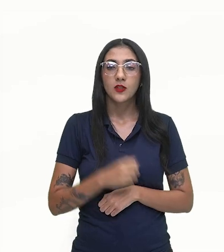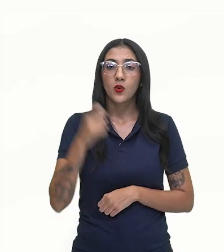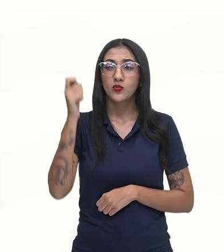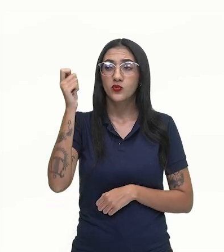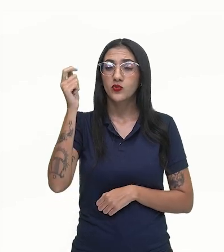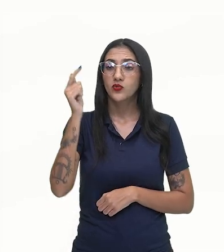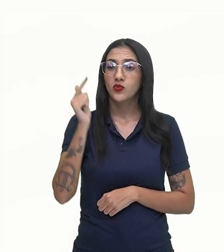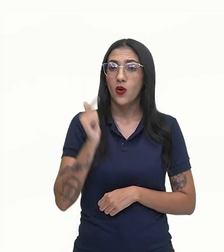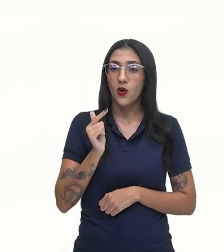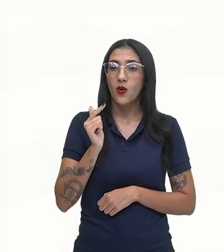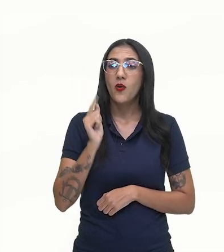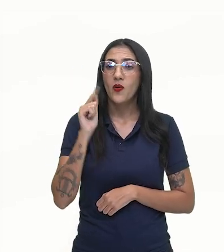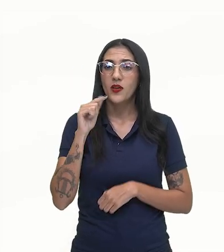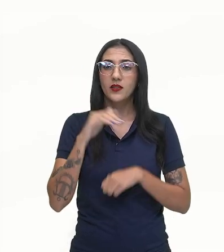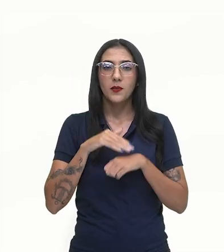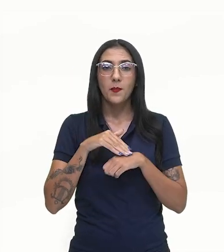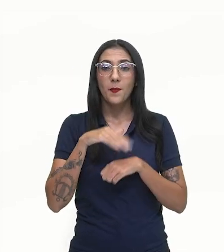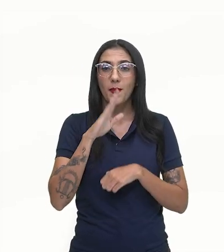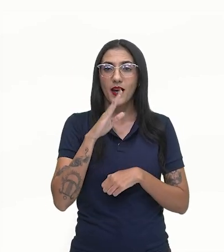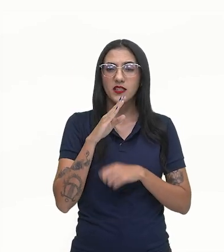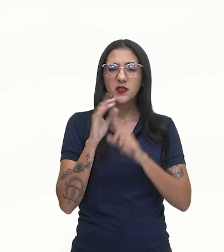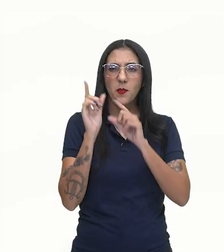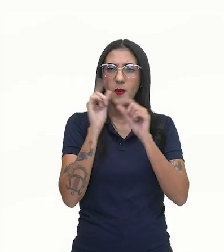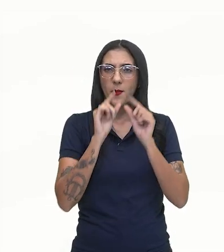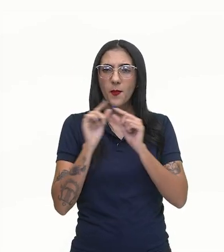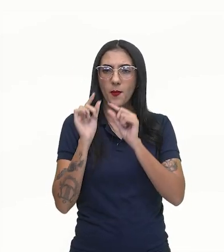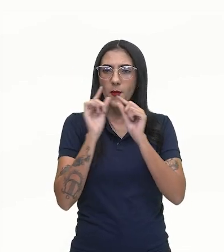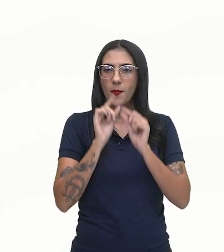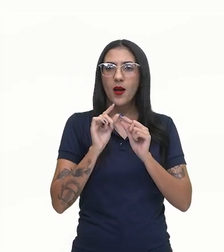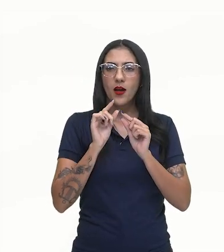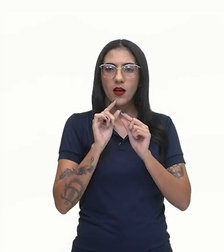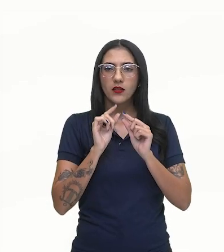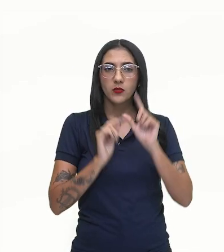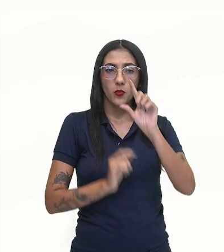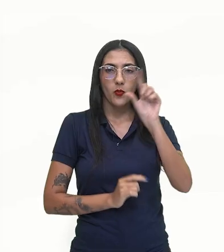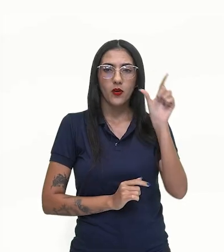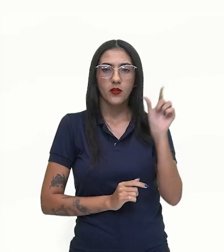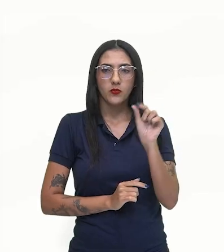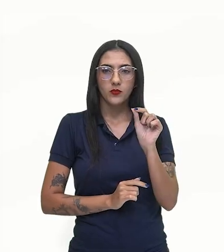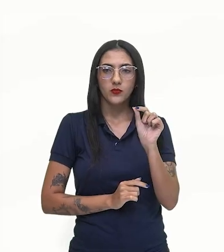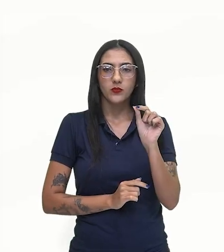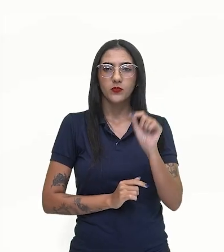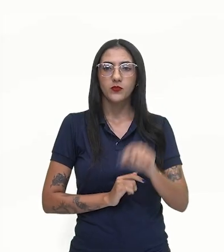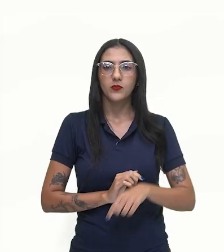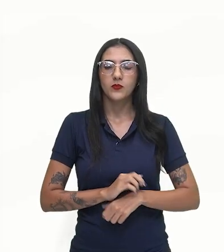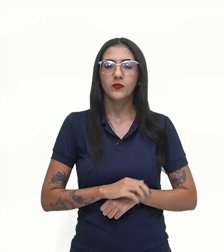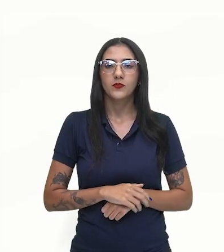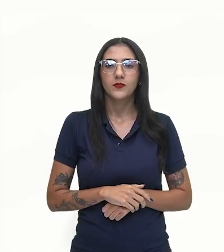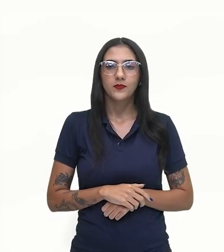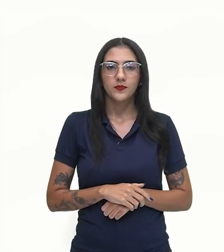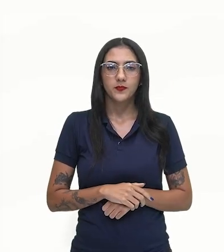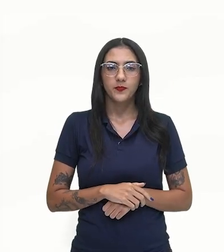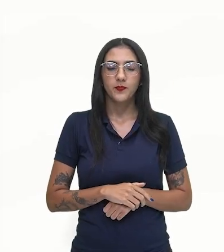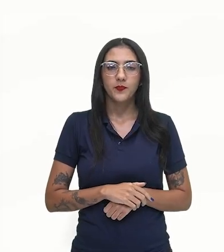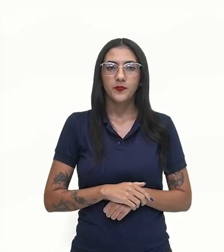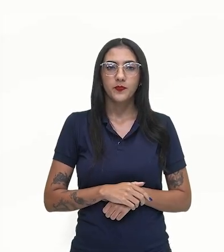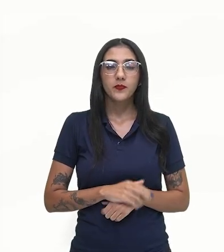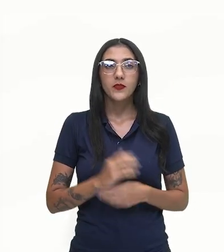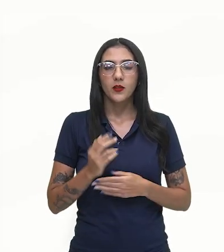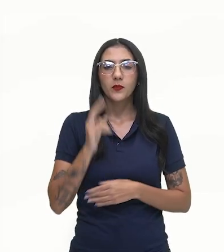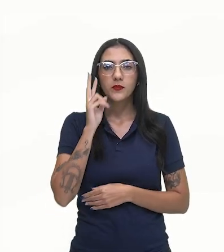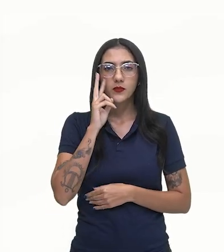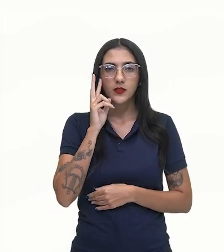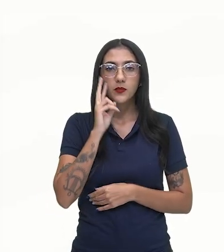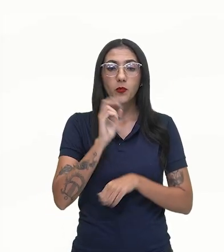é mais brilhante, é mais reluzente do que a lua, ok? Então lembrem-se disso.